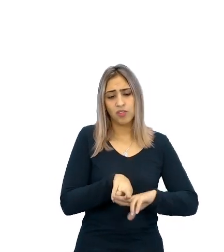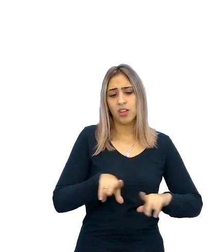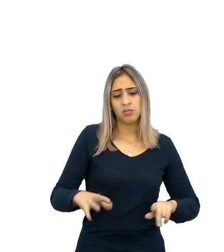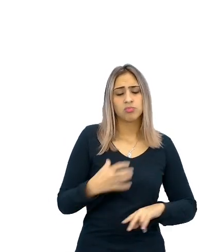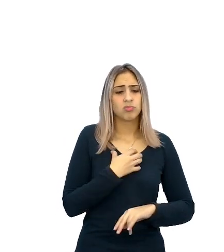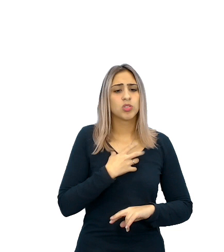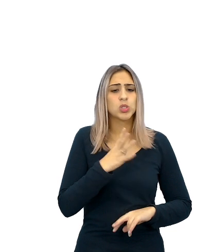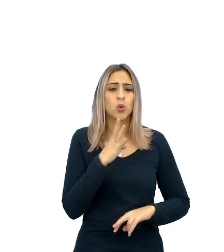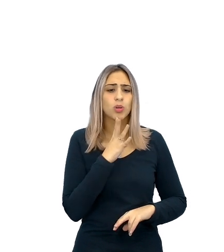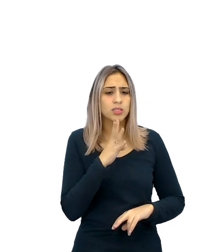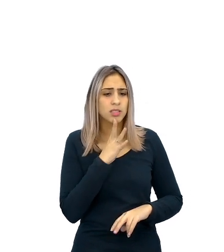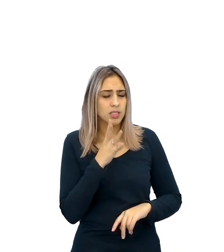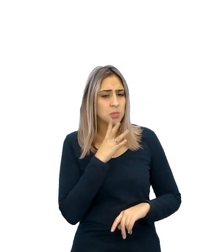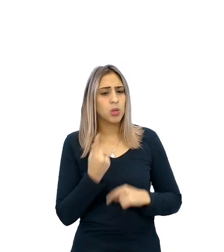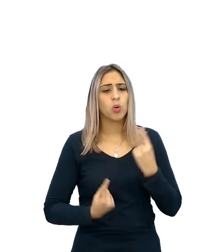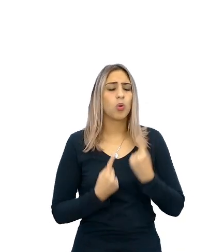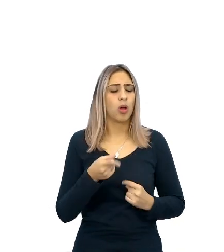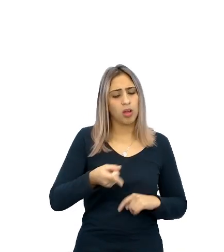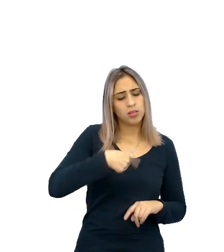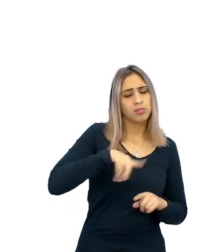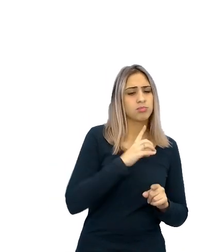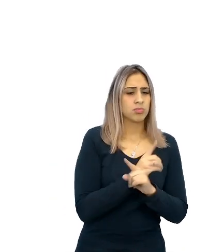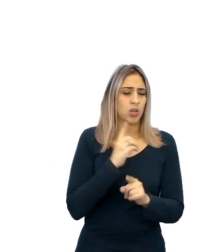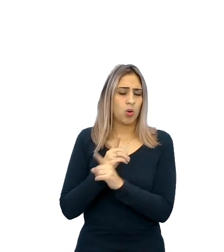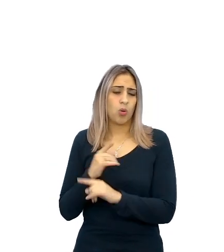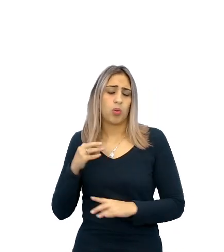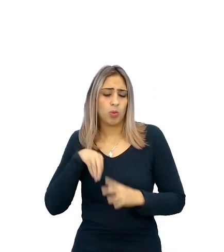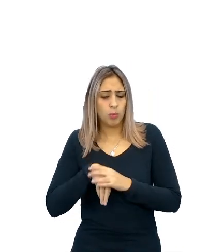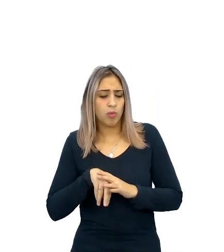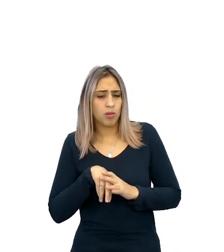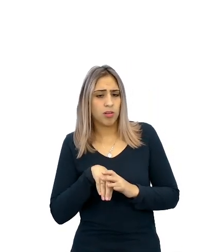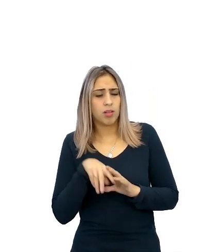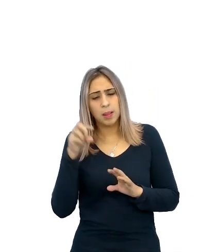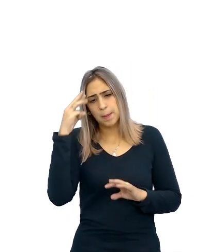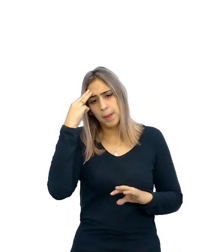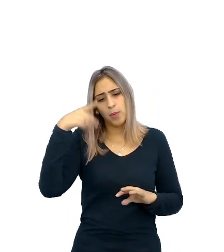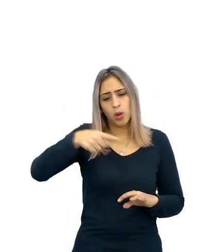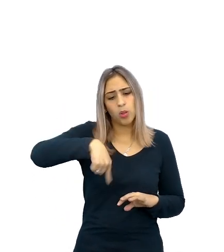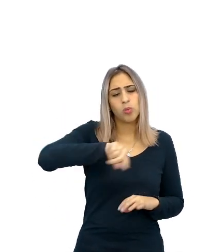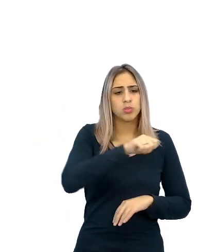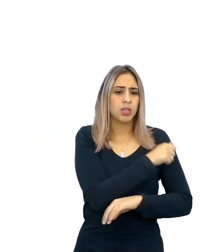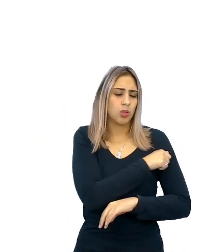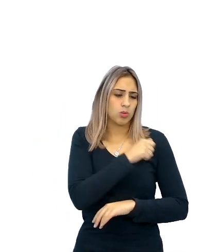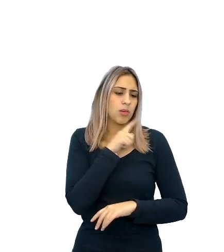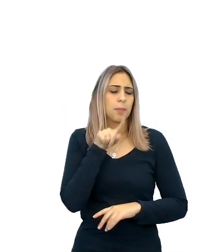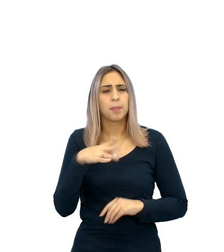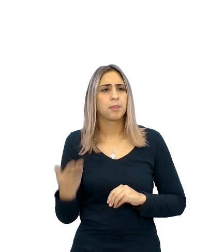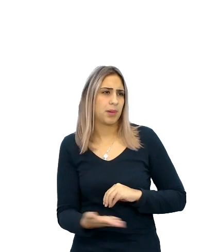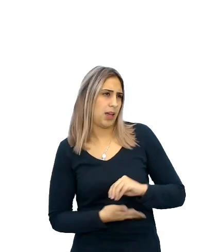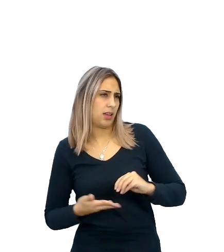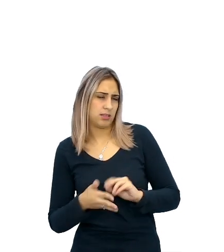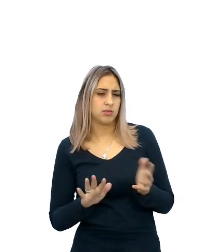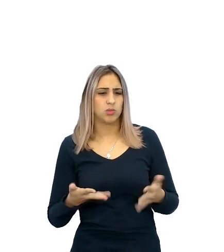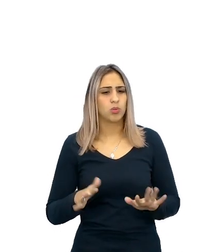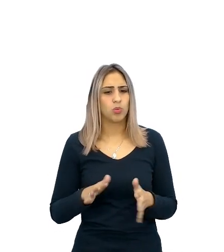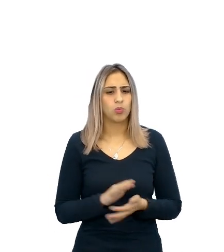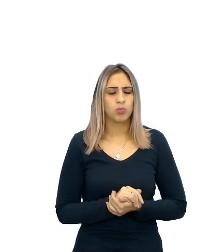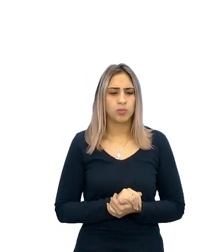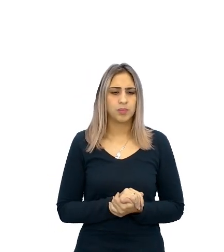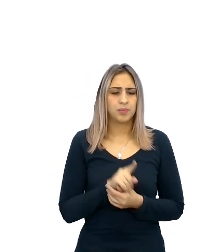tipos de conhecimento, os quais se encontram armazenados na memória dos estudantes. É basicamente